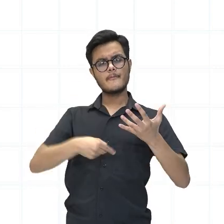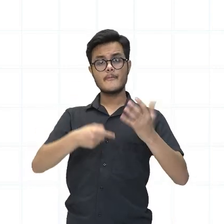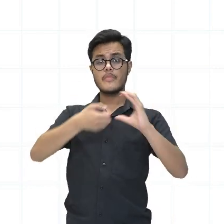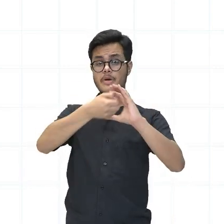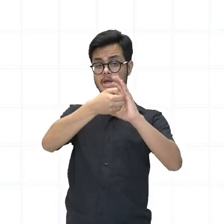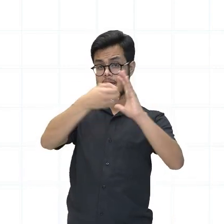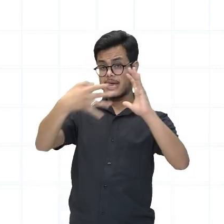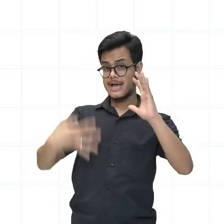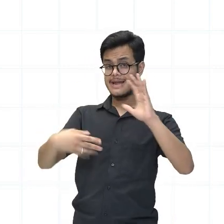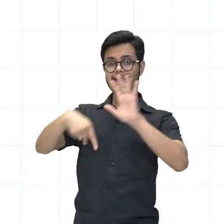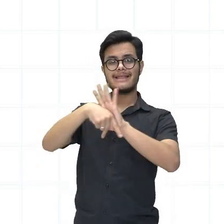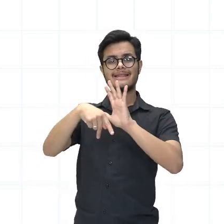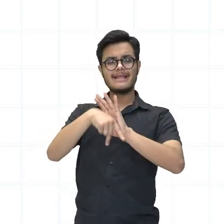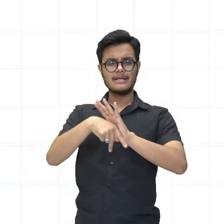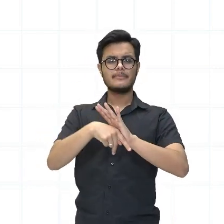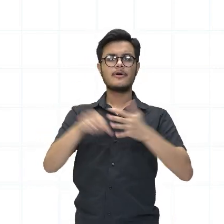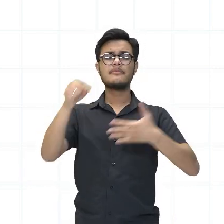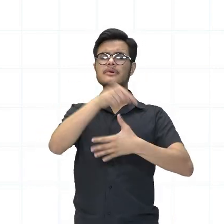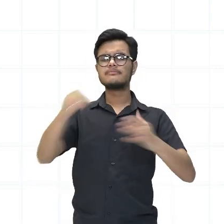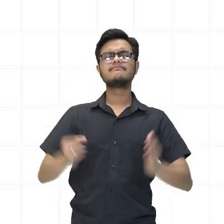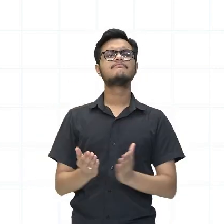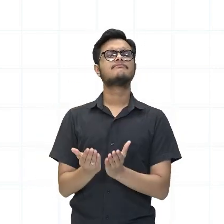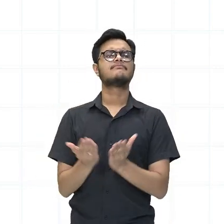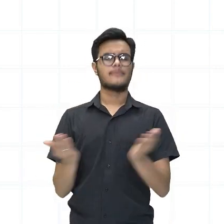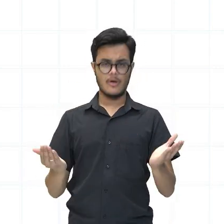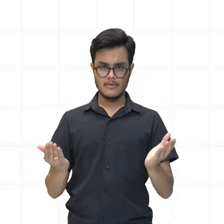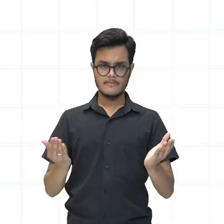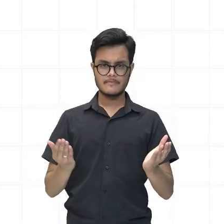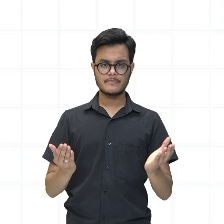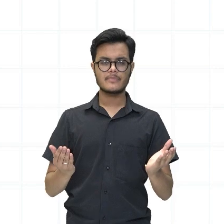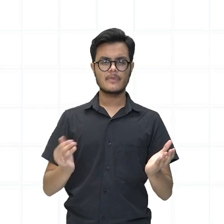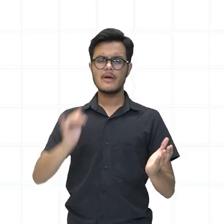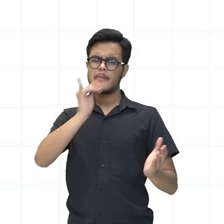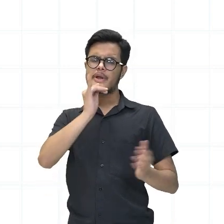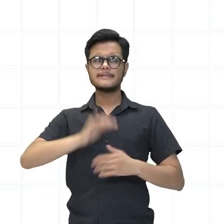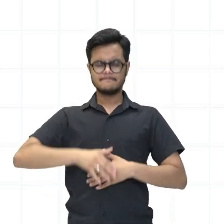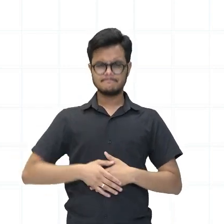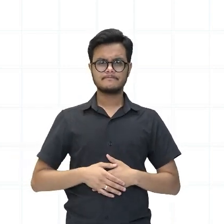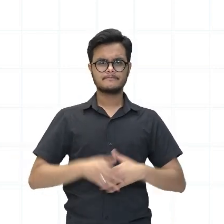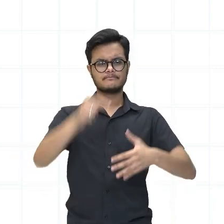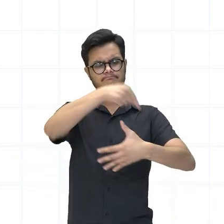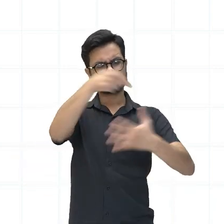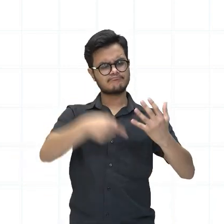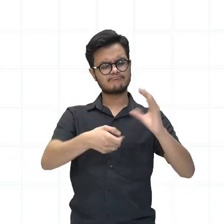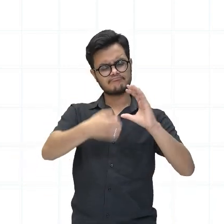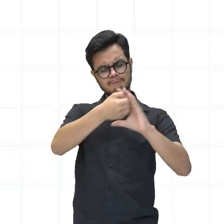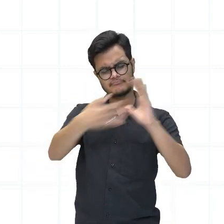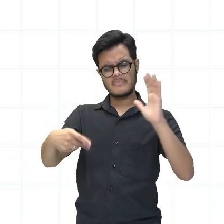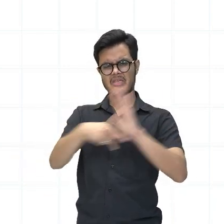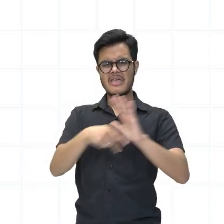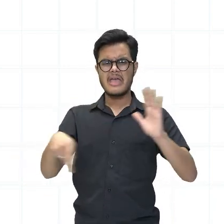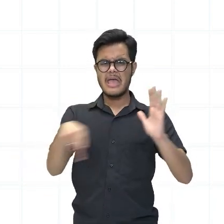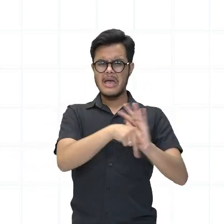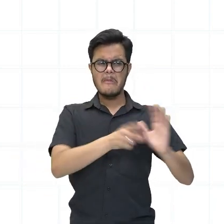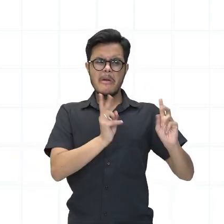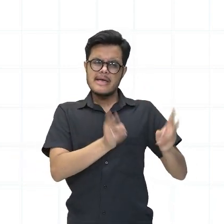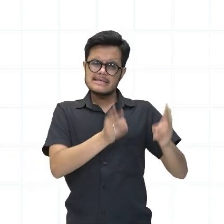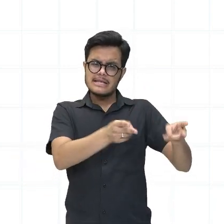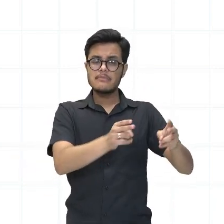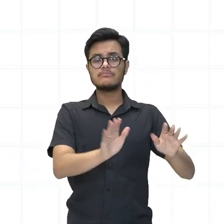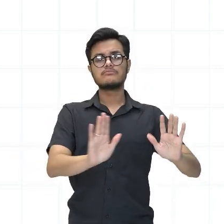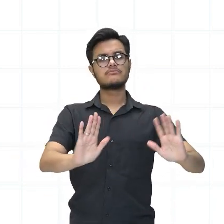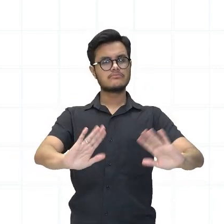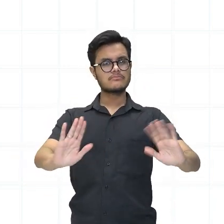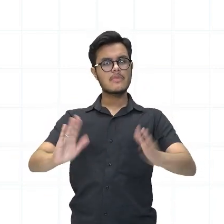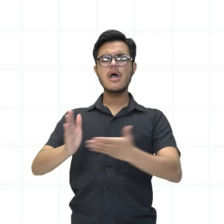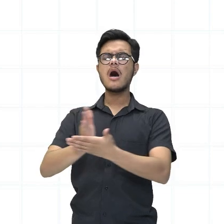estrutura que nós vamos observar, certo? Essa estrutura é fixa, gente? Não. Você vai perceber que alguns veículos